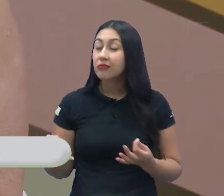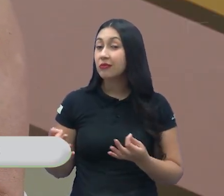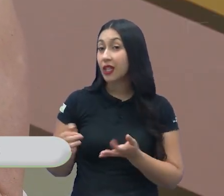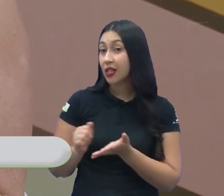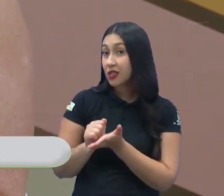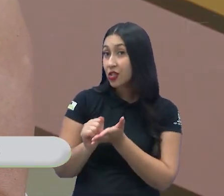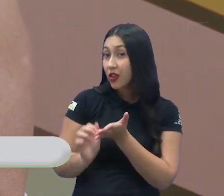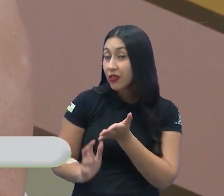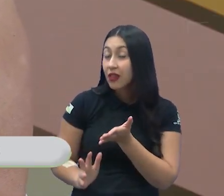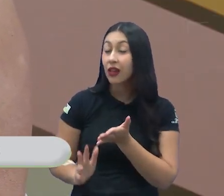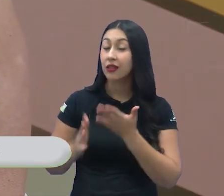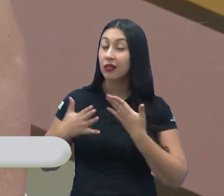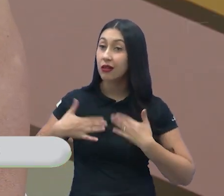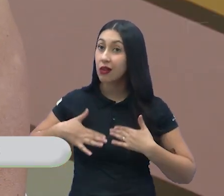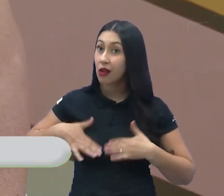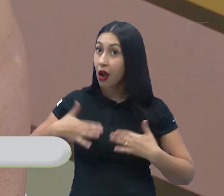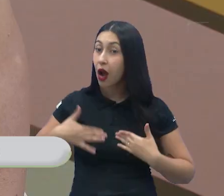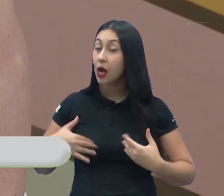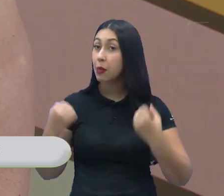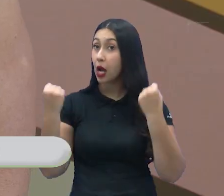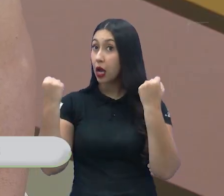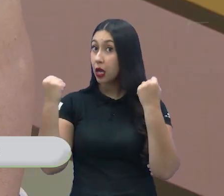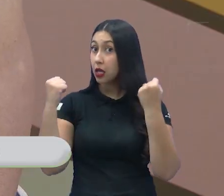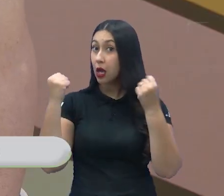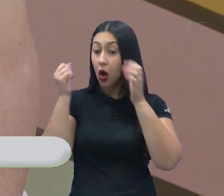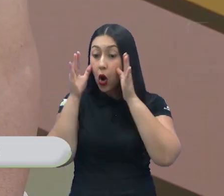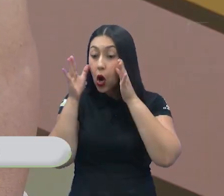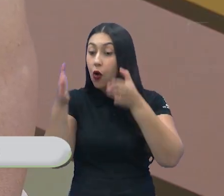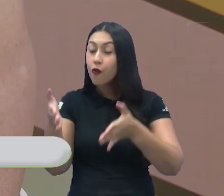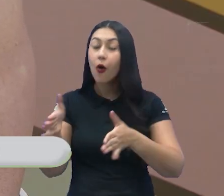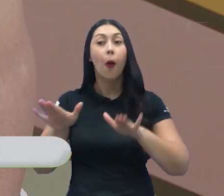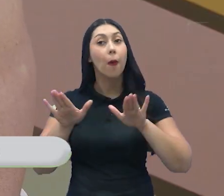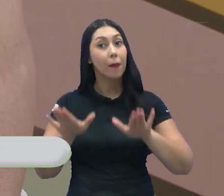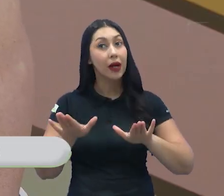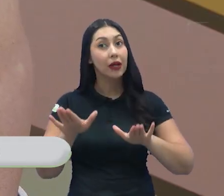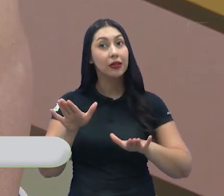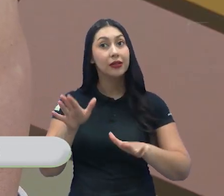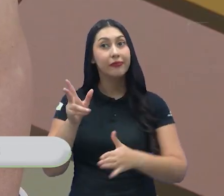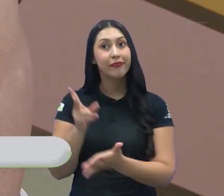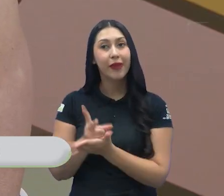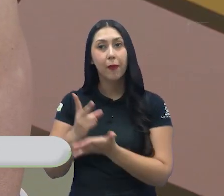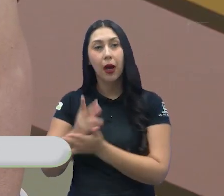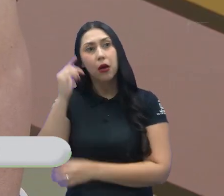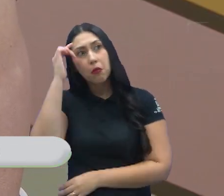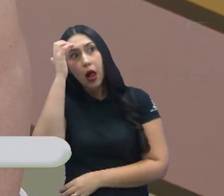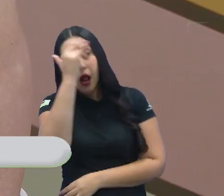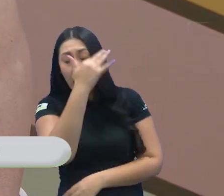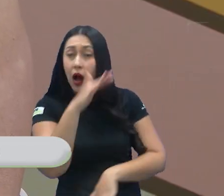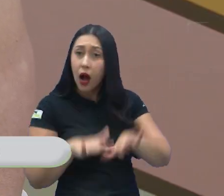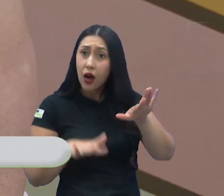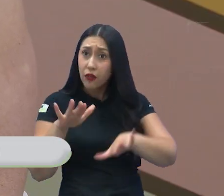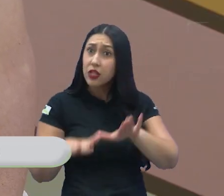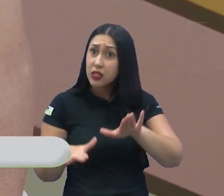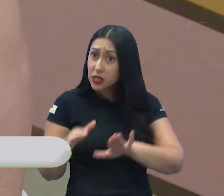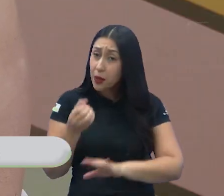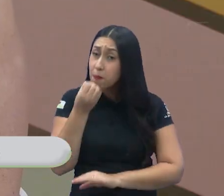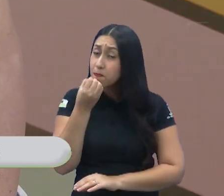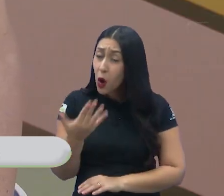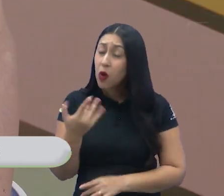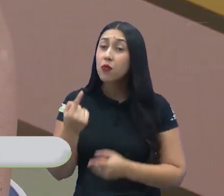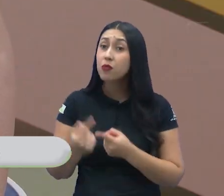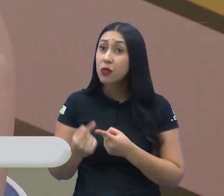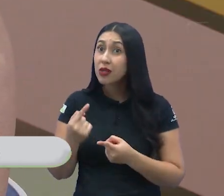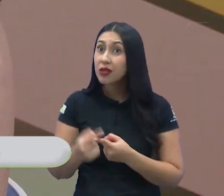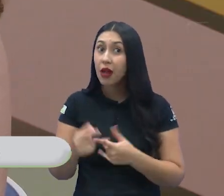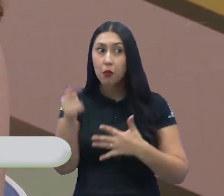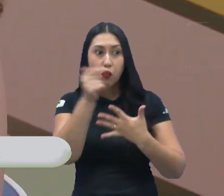calma, exercícios que tragam foco. Mas veja bem, até o fato dele não ter foco pode ser também uma coisa positiva, porque ele faz muitas coisas